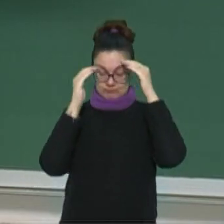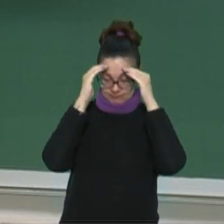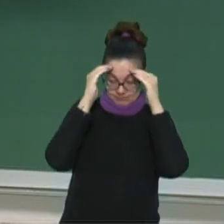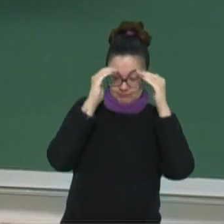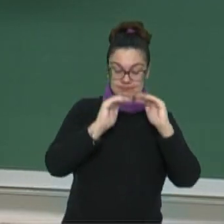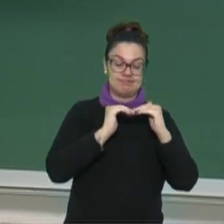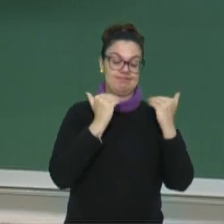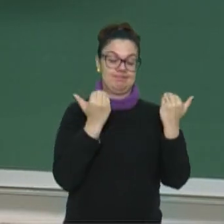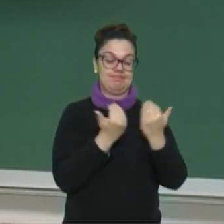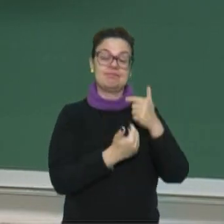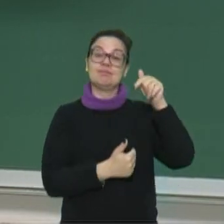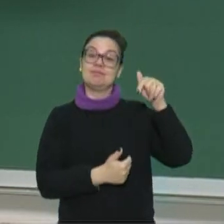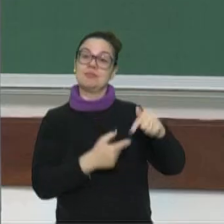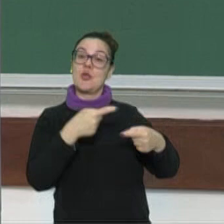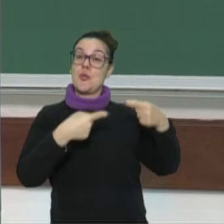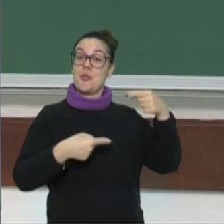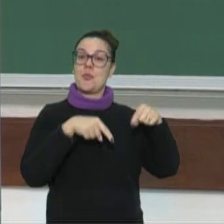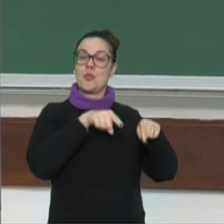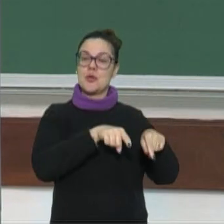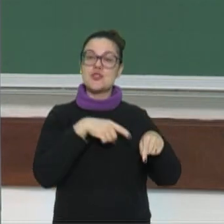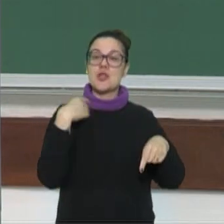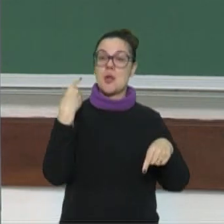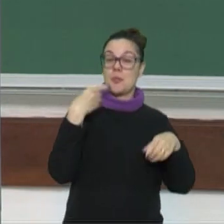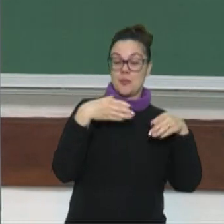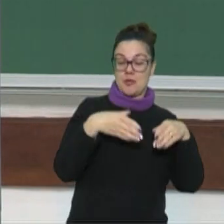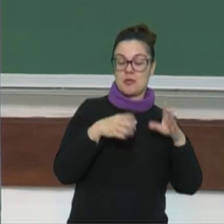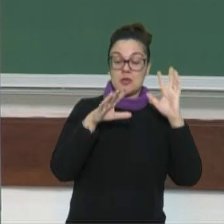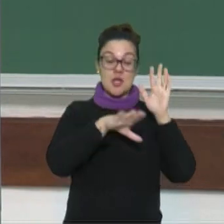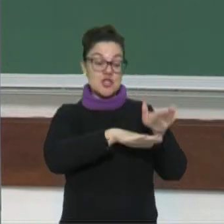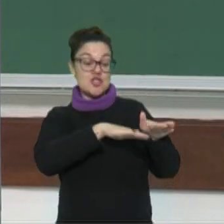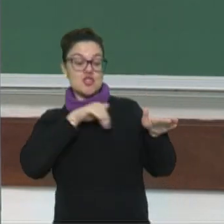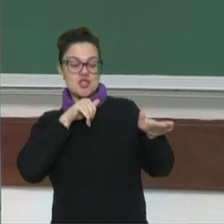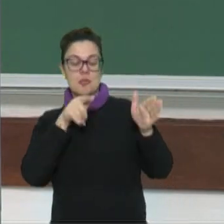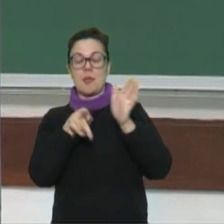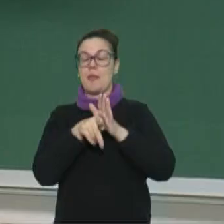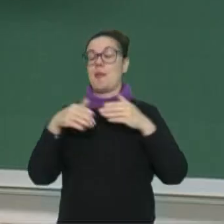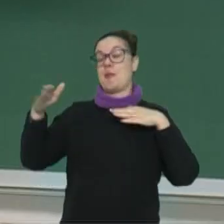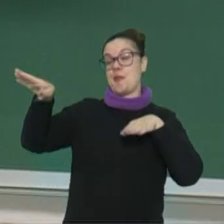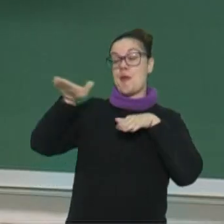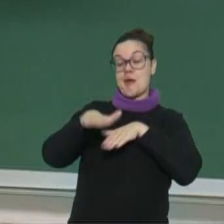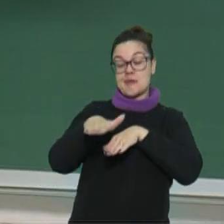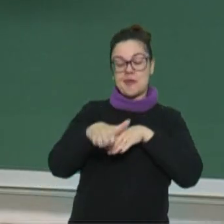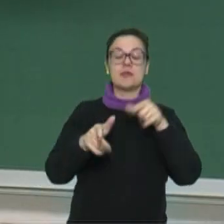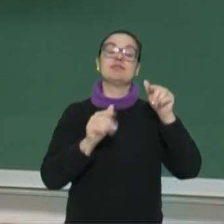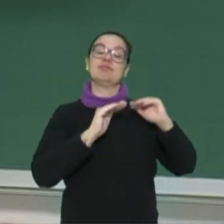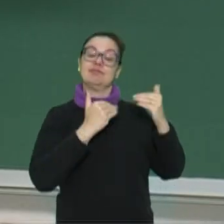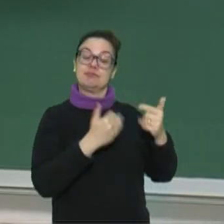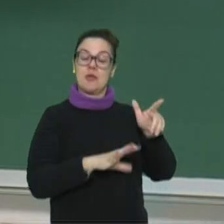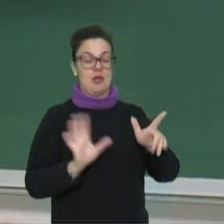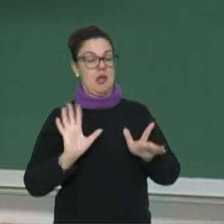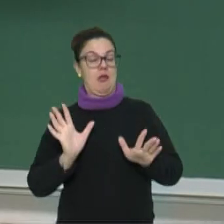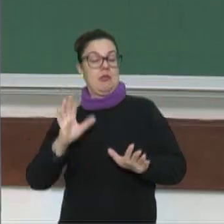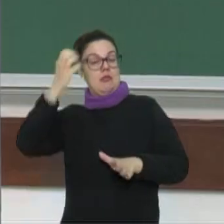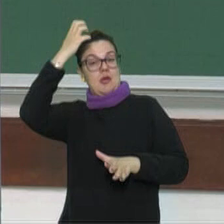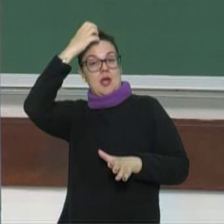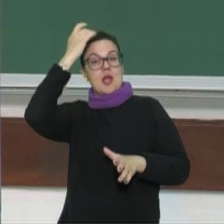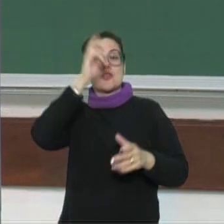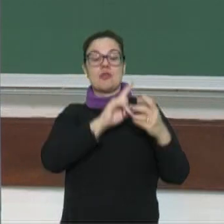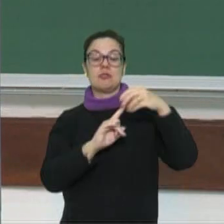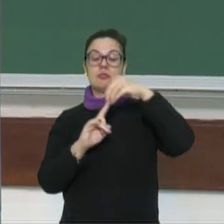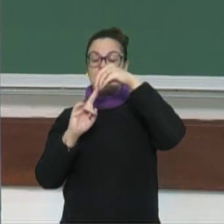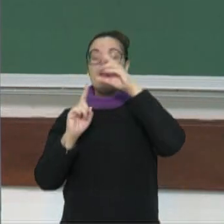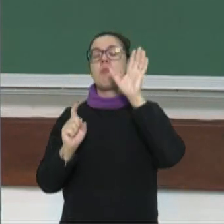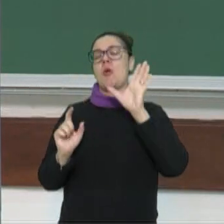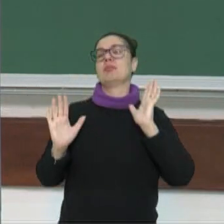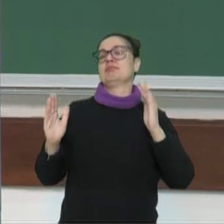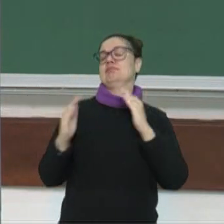obedecer o parlamento. Quem convoca o exército é só o parlamento, né? Mas o rei, quem cria impostos é o parlamento, não é o rei. Então o rei ele pode